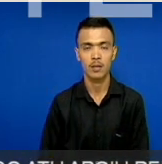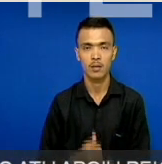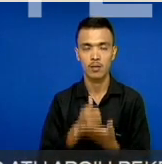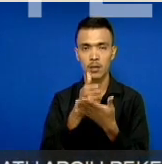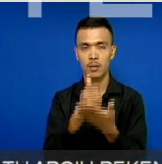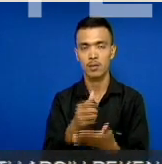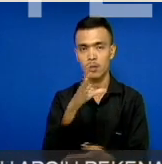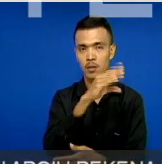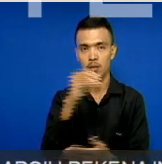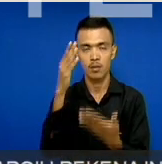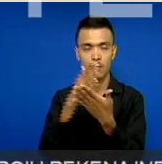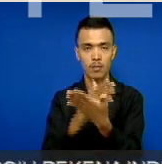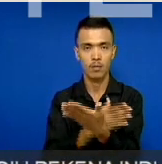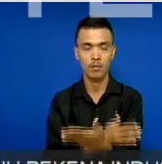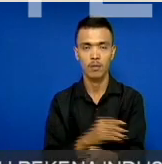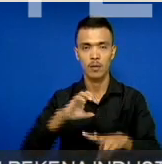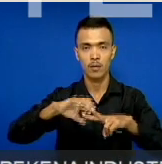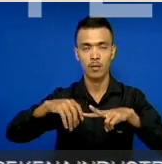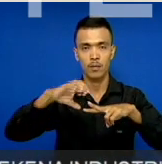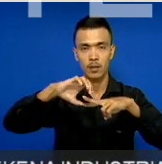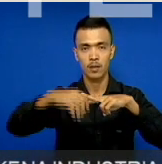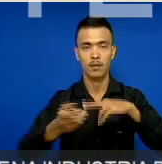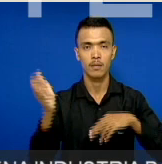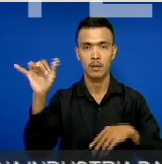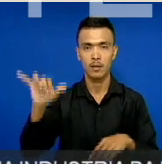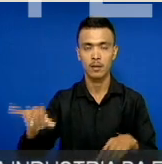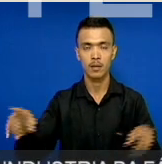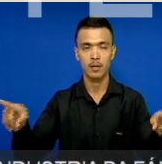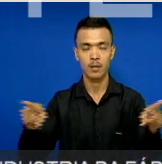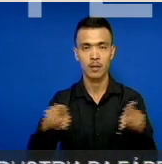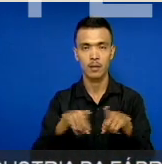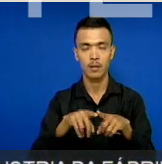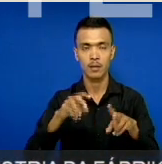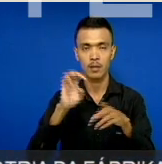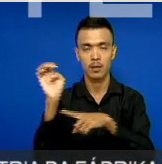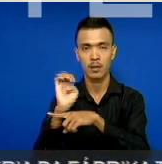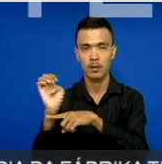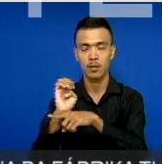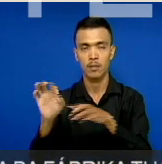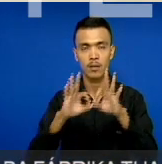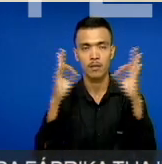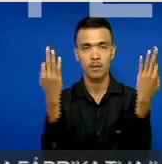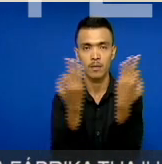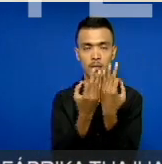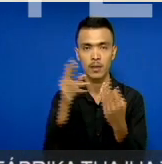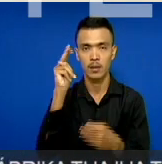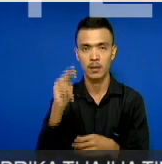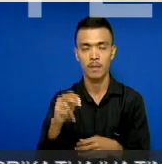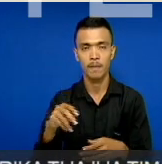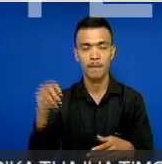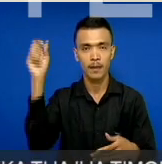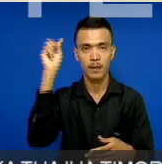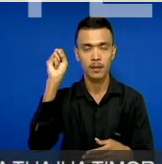no promove cooperativa siranesa base da economia família ninha. Secretário de